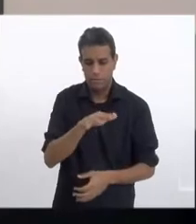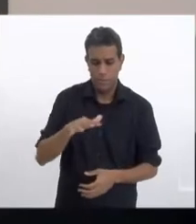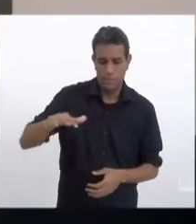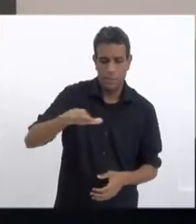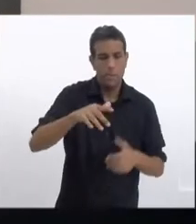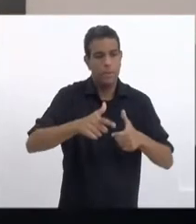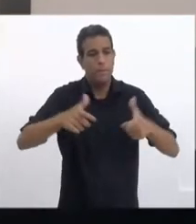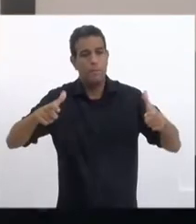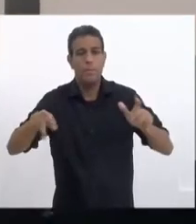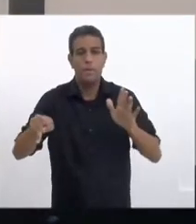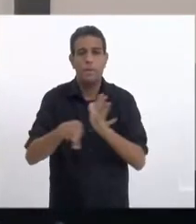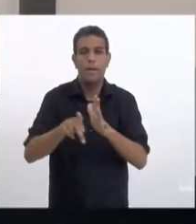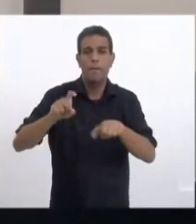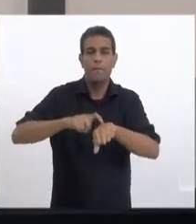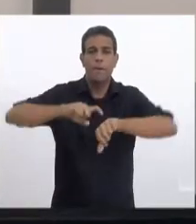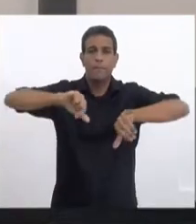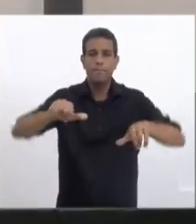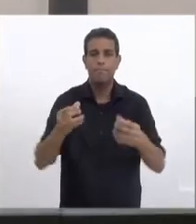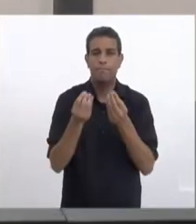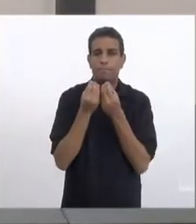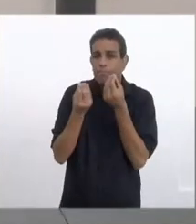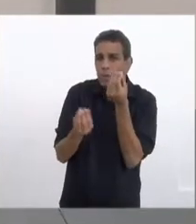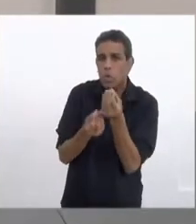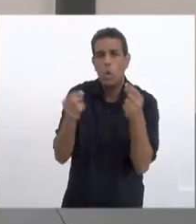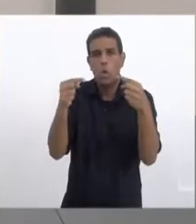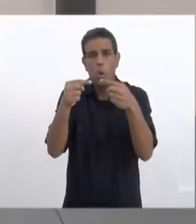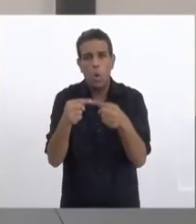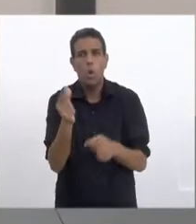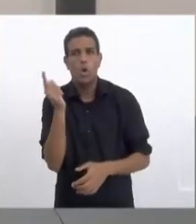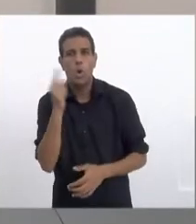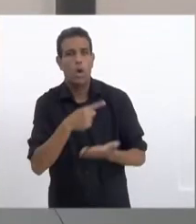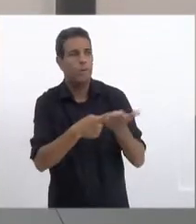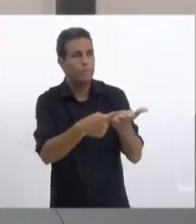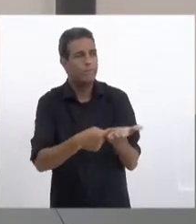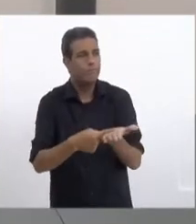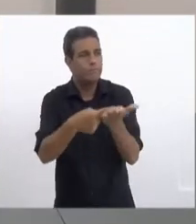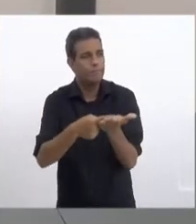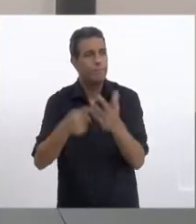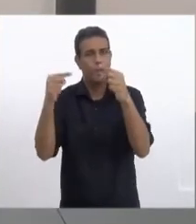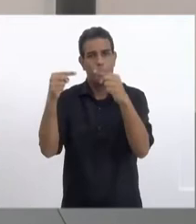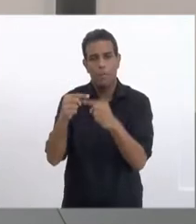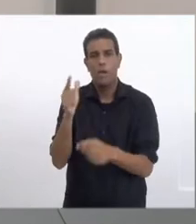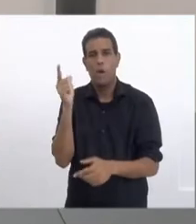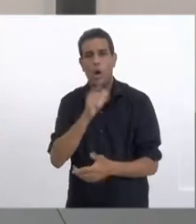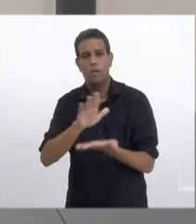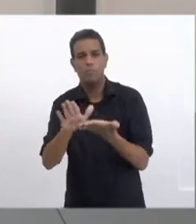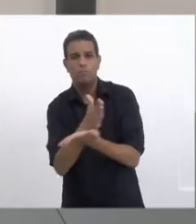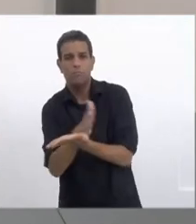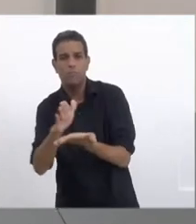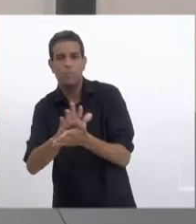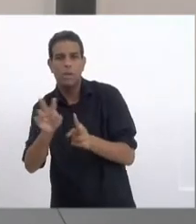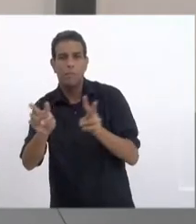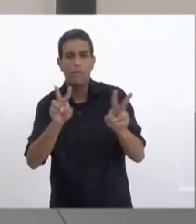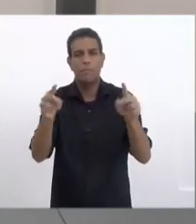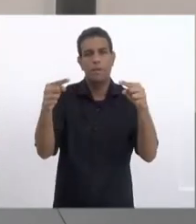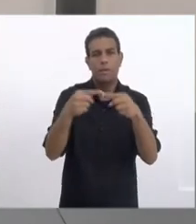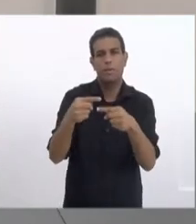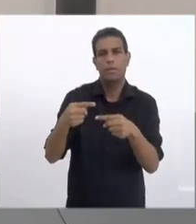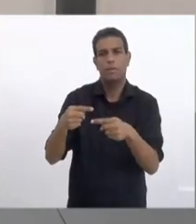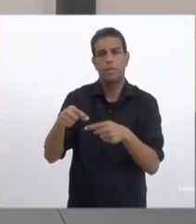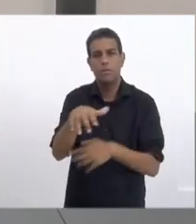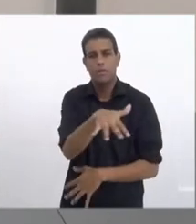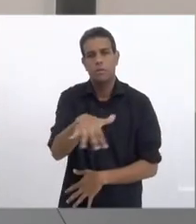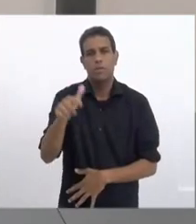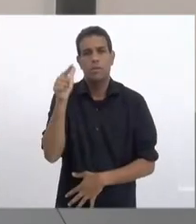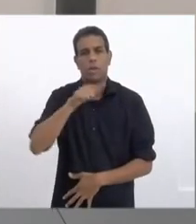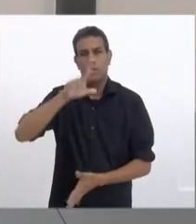muito grande para pouco tempo. Mas como nós temos realizado várias audiências e alguns municípios já têm acompanhado desde o início